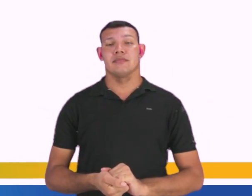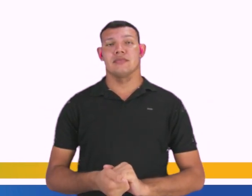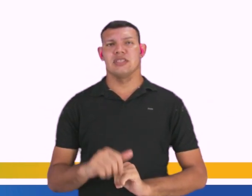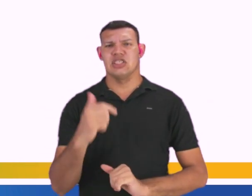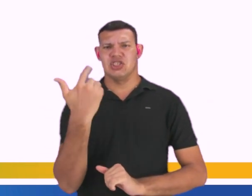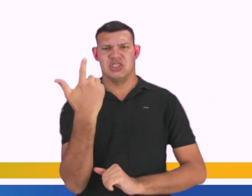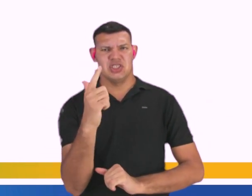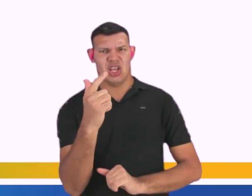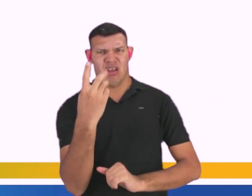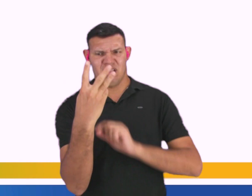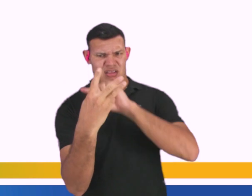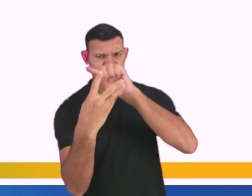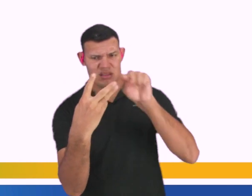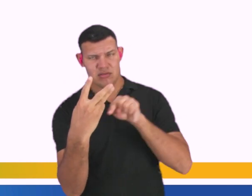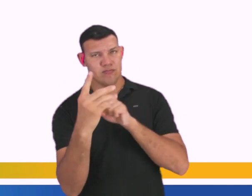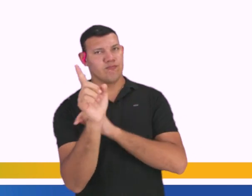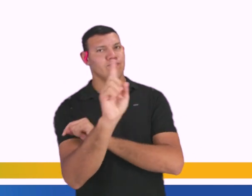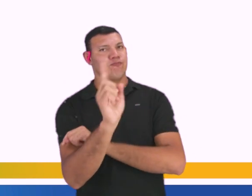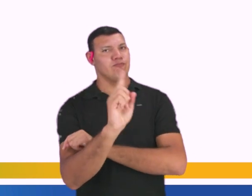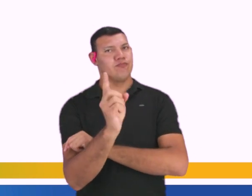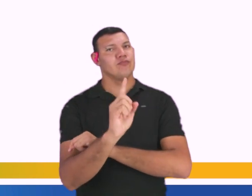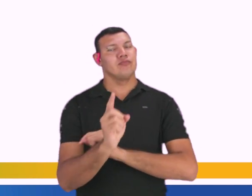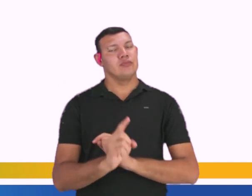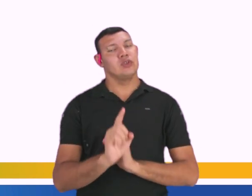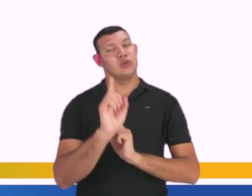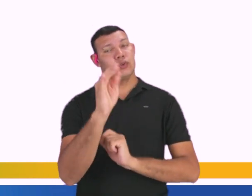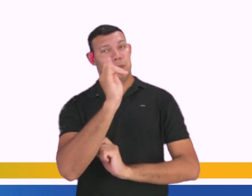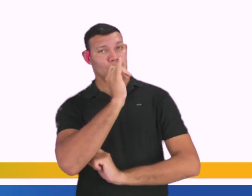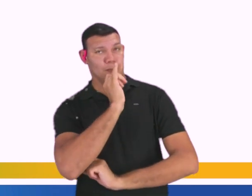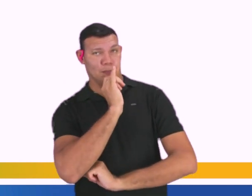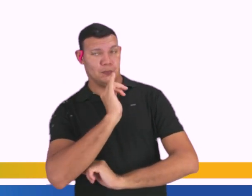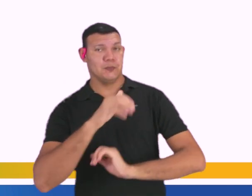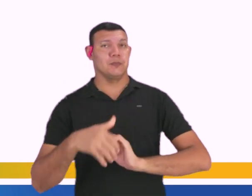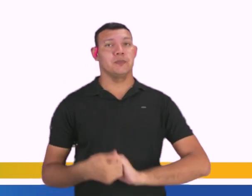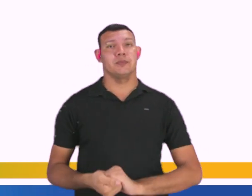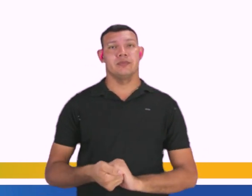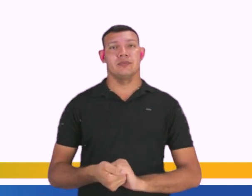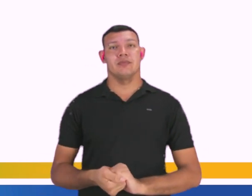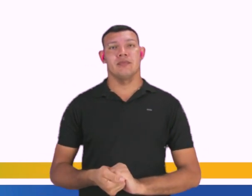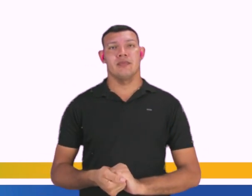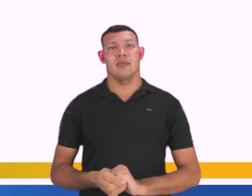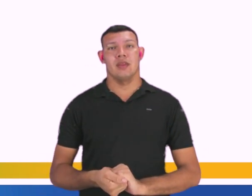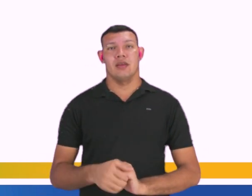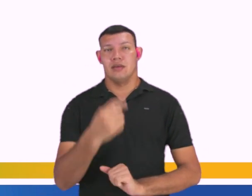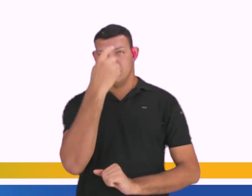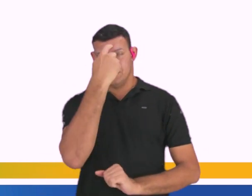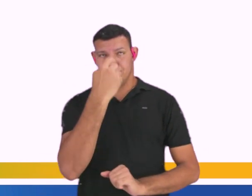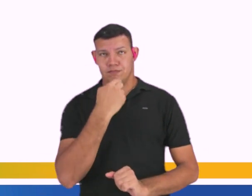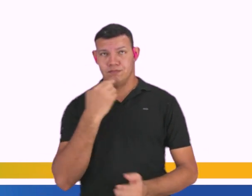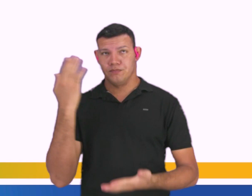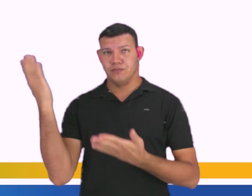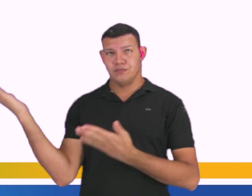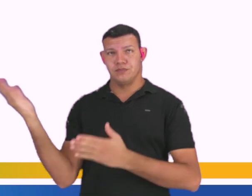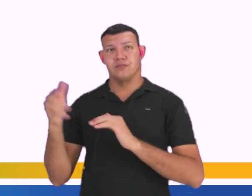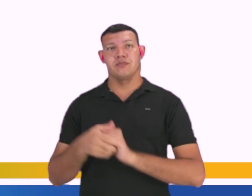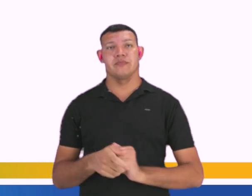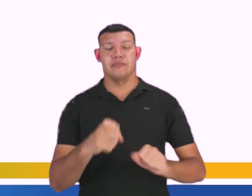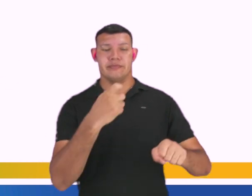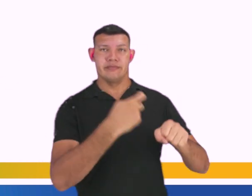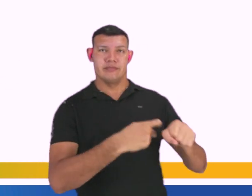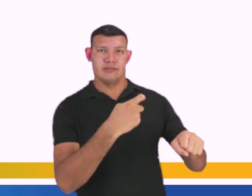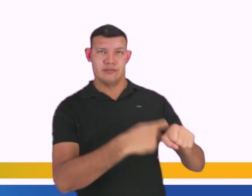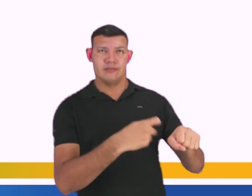existir somente esses três, eu trouxe esses aqui para exemplificar. Então, baseado na figura, você verifica que no sólido nós temos